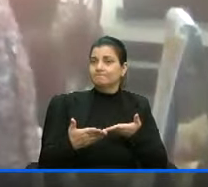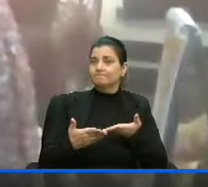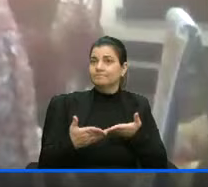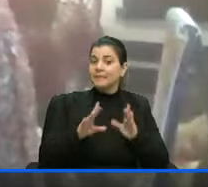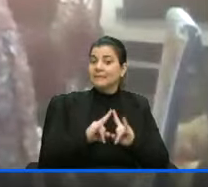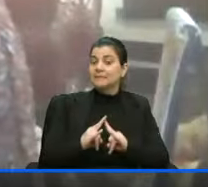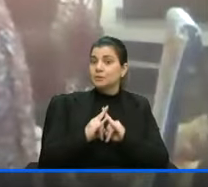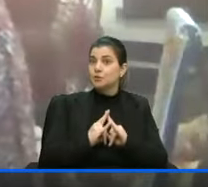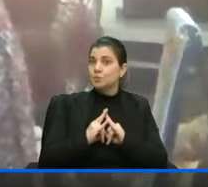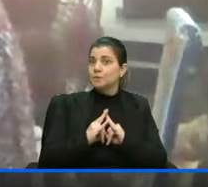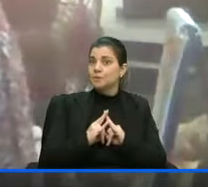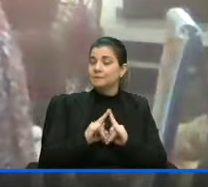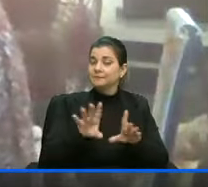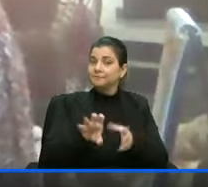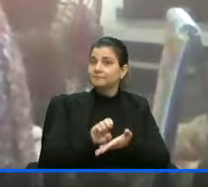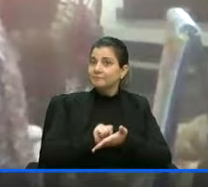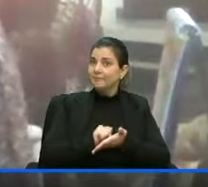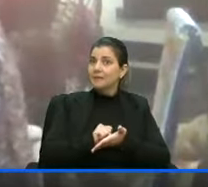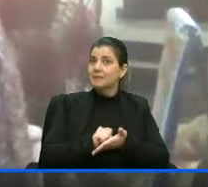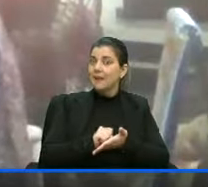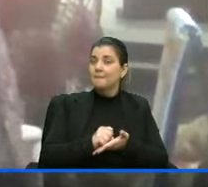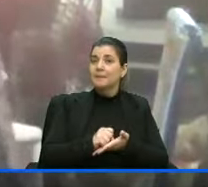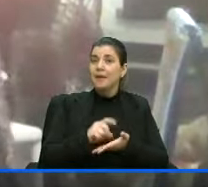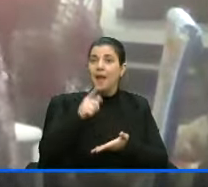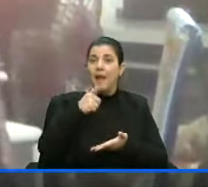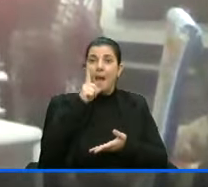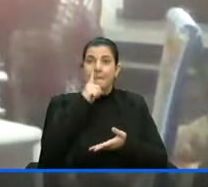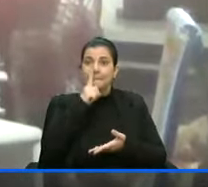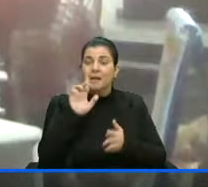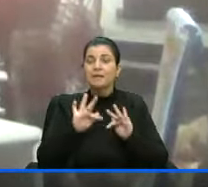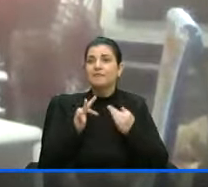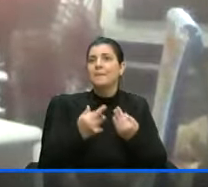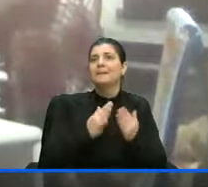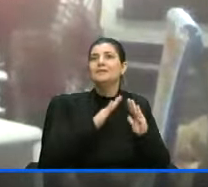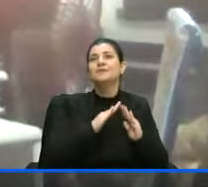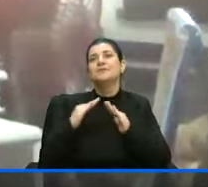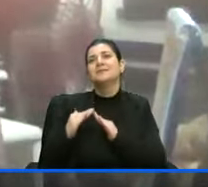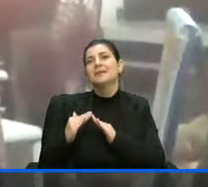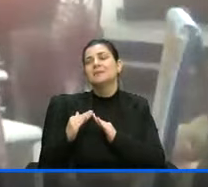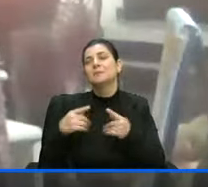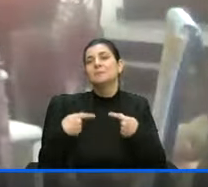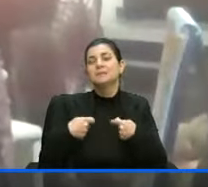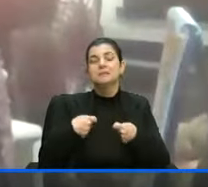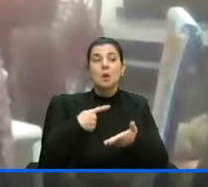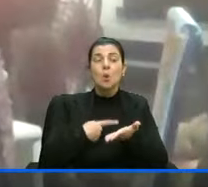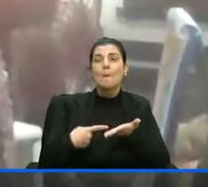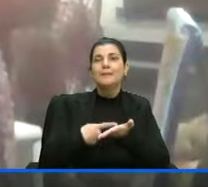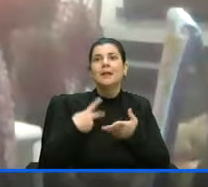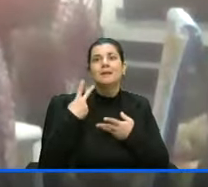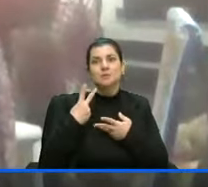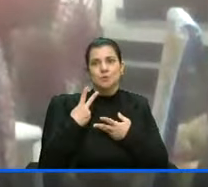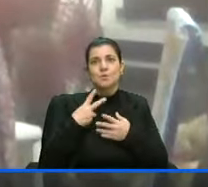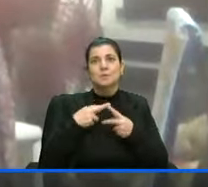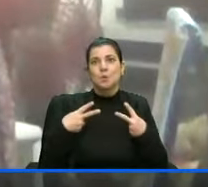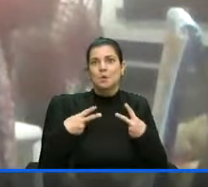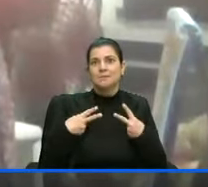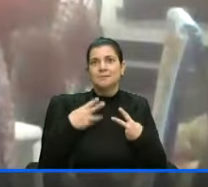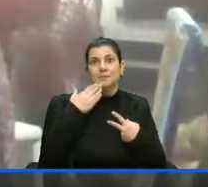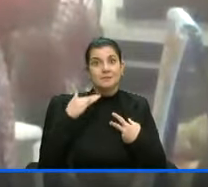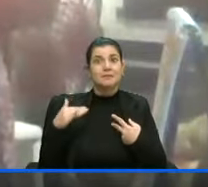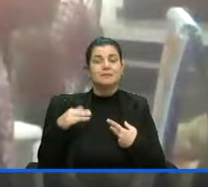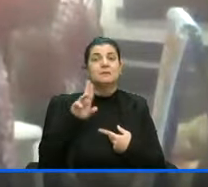das instituições lá que recebem a criança, a mãe, a família, os vizinhos, tem que combinar as duas coisas, porque senão as crianças não vão